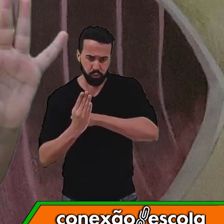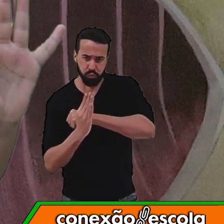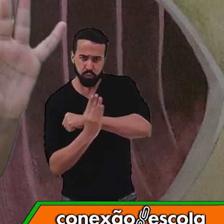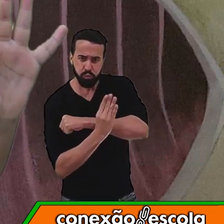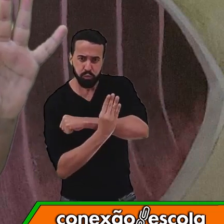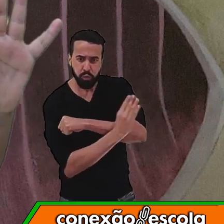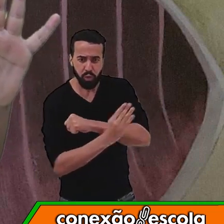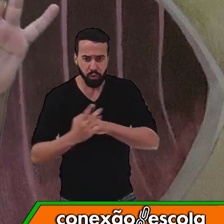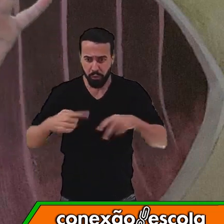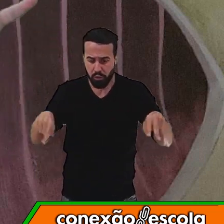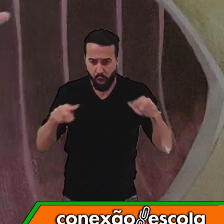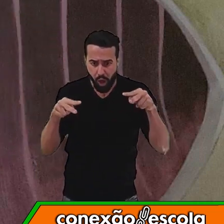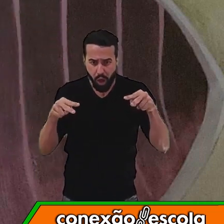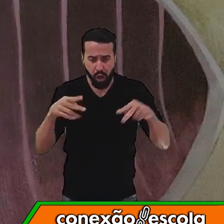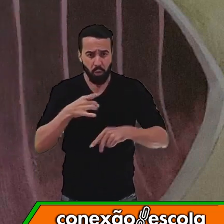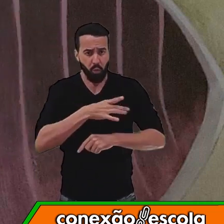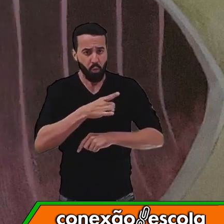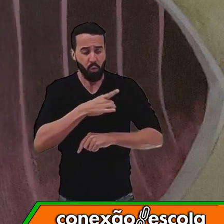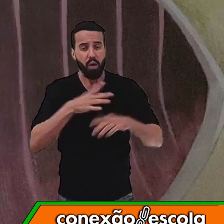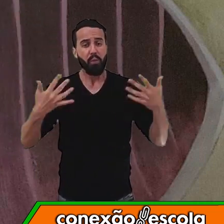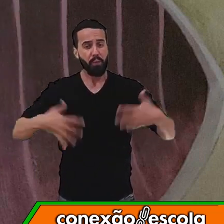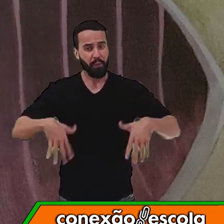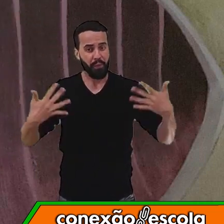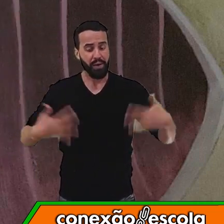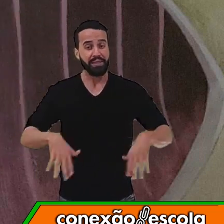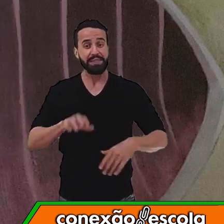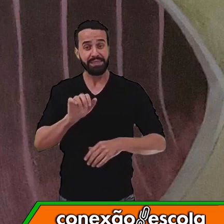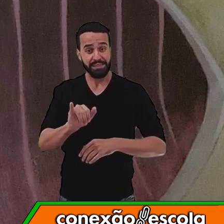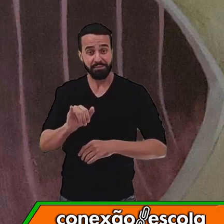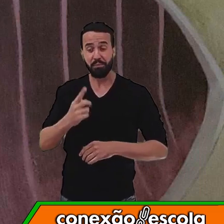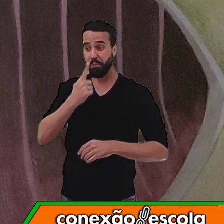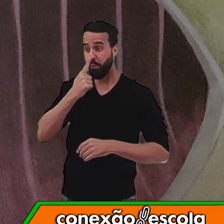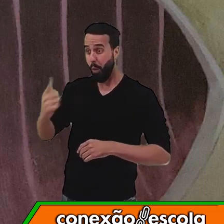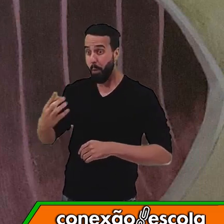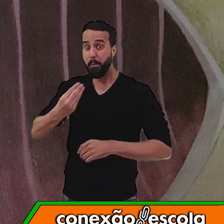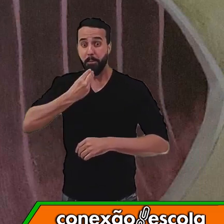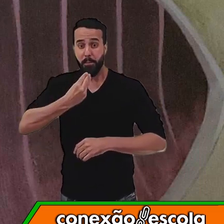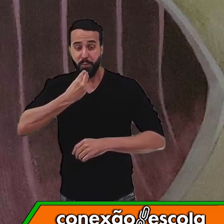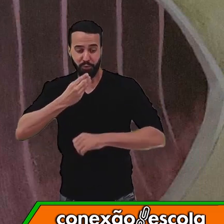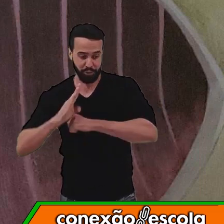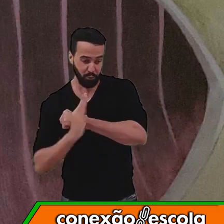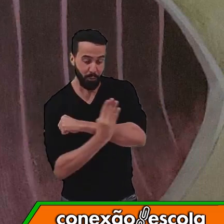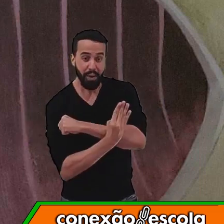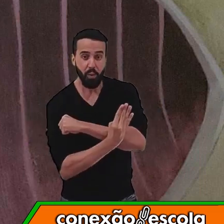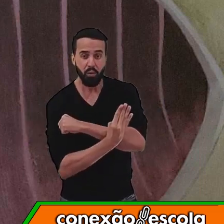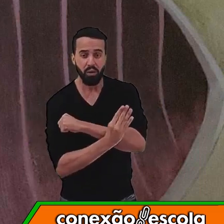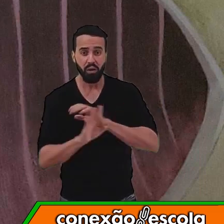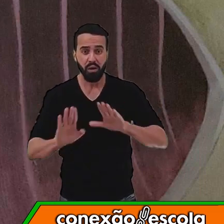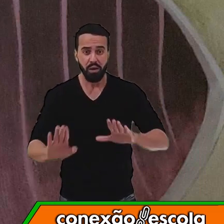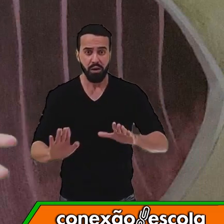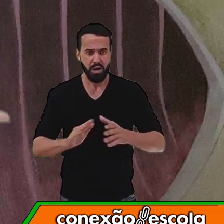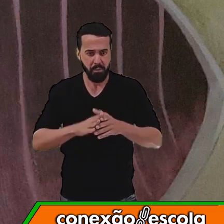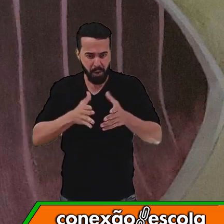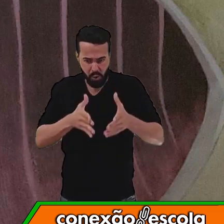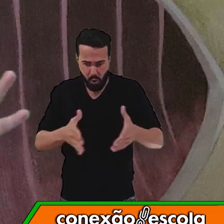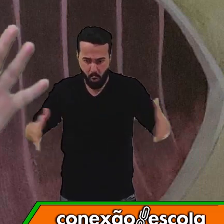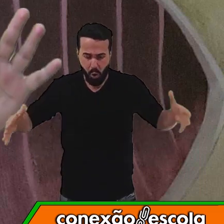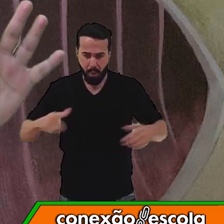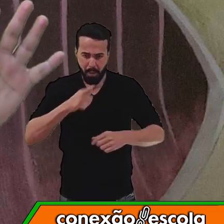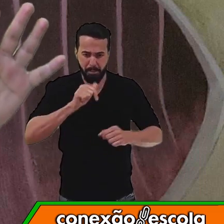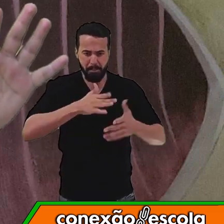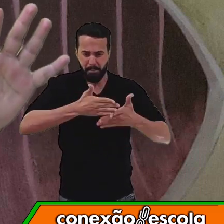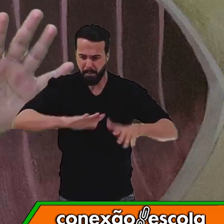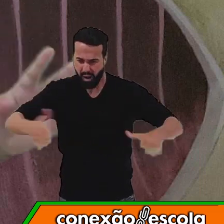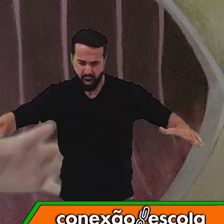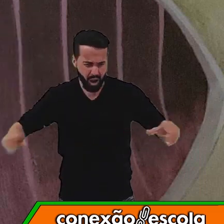amedrontador. Se Pinóquio fosse um tubarão gigante, o maioral, dono dos